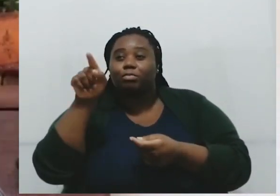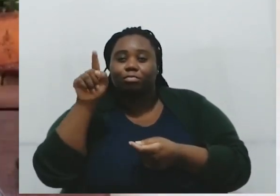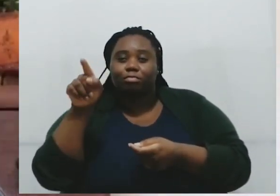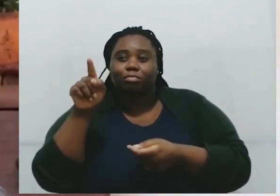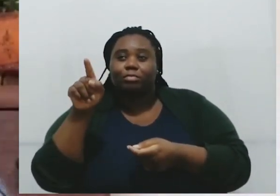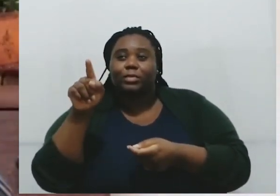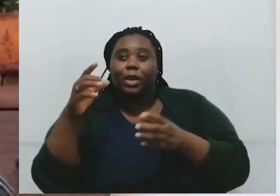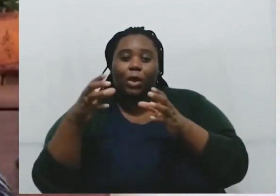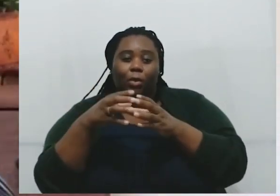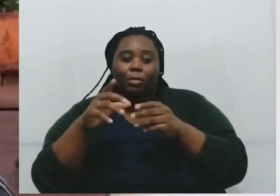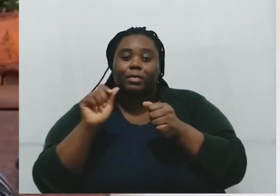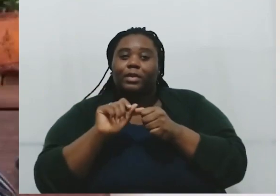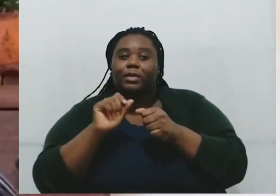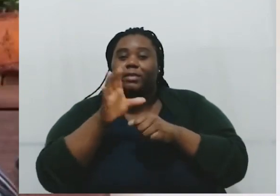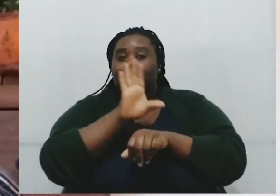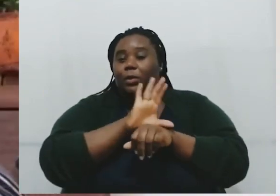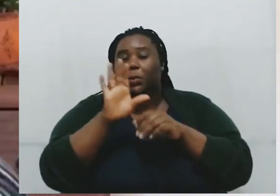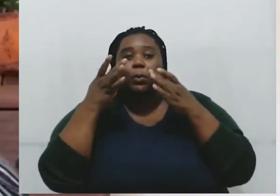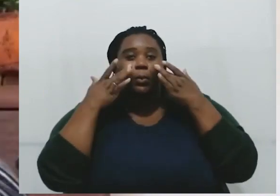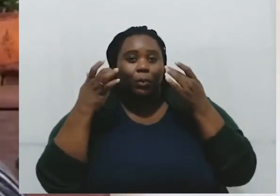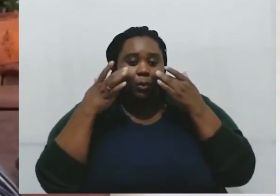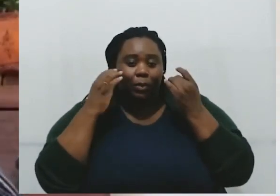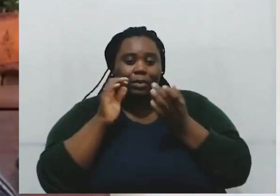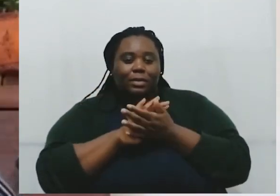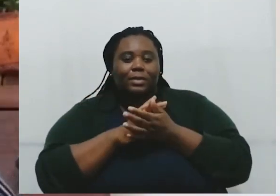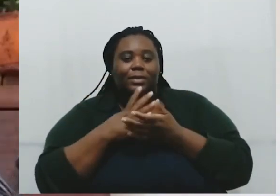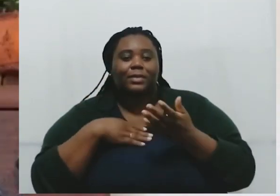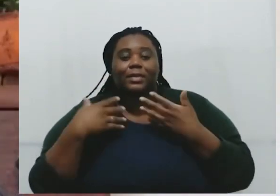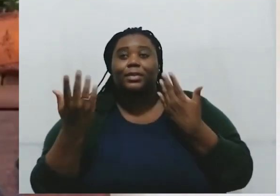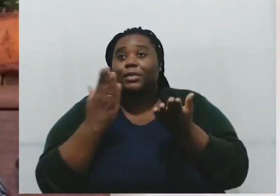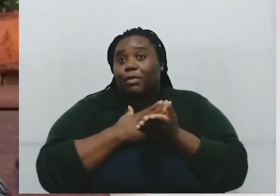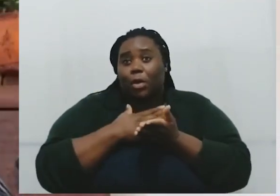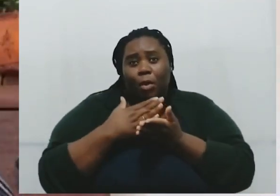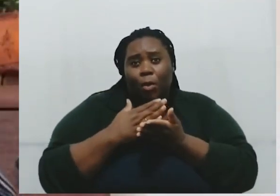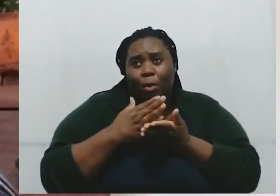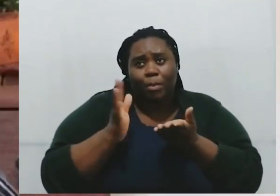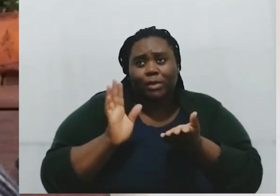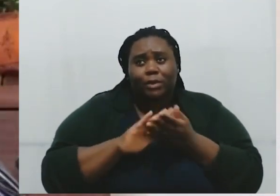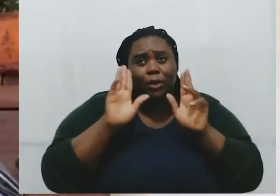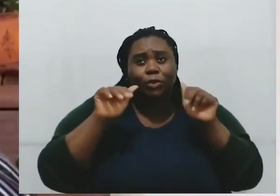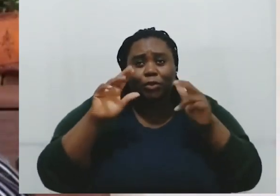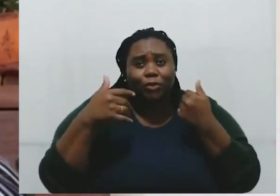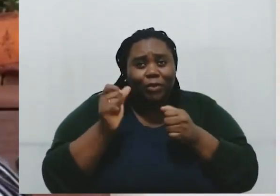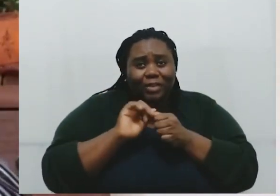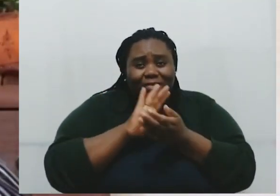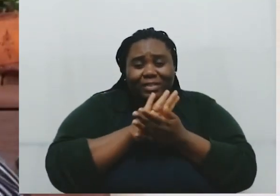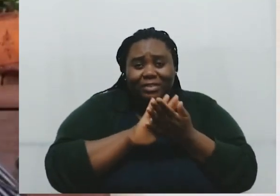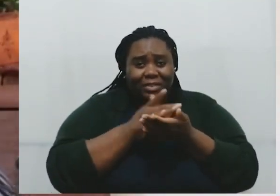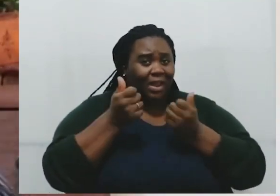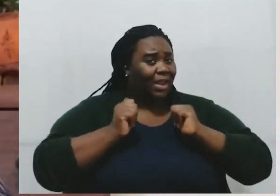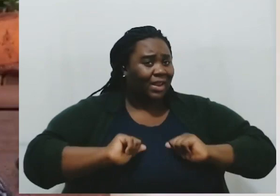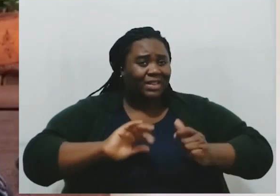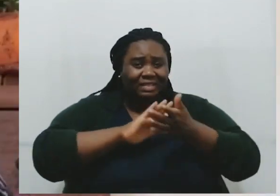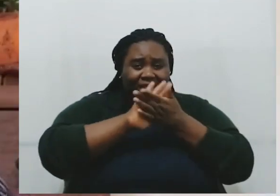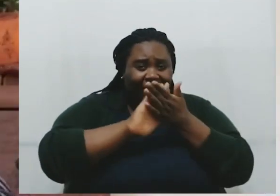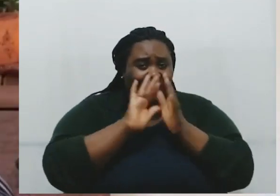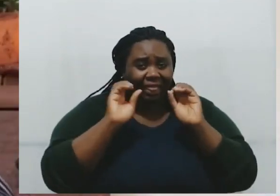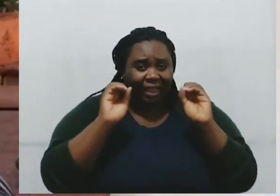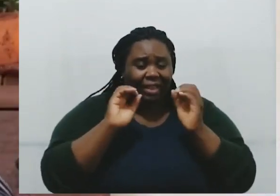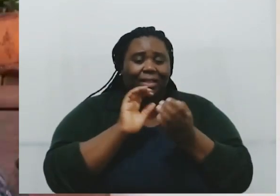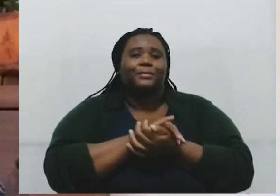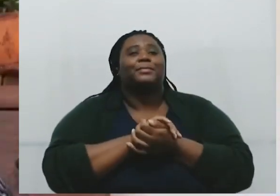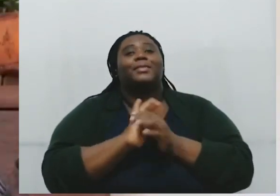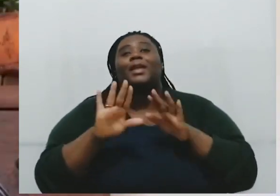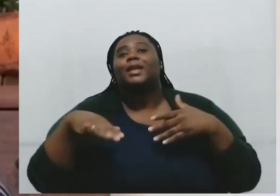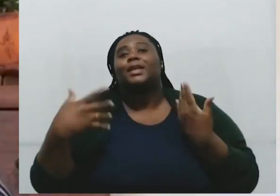teatro também, e eu estava meio que começando mesmo, não tinha feito nada como atriz, nada. E aí me veio a ideia de tentar